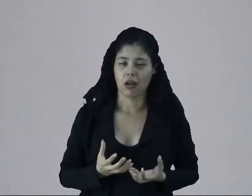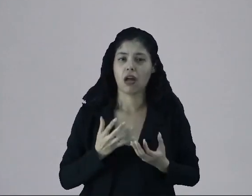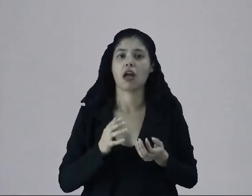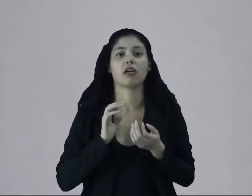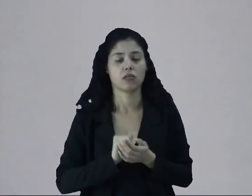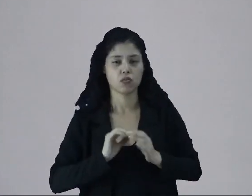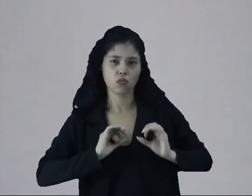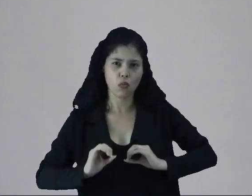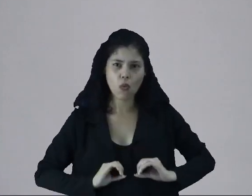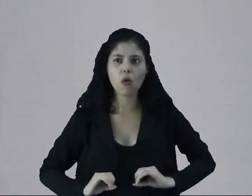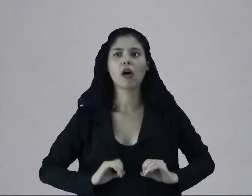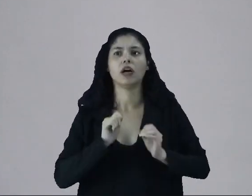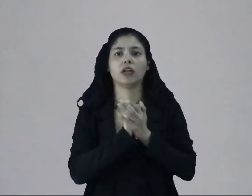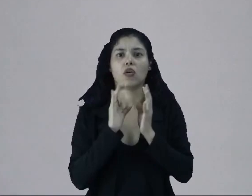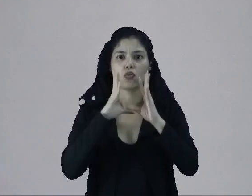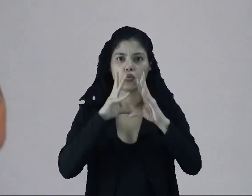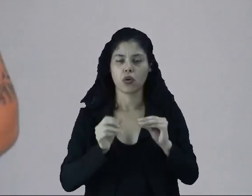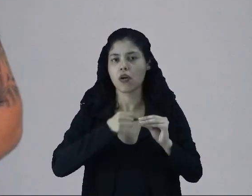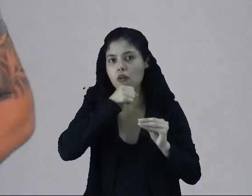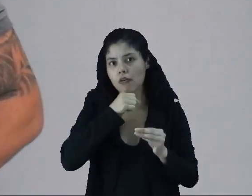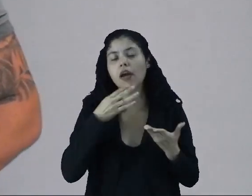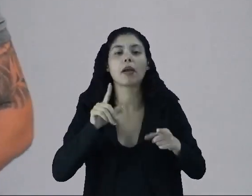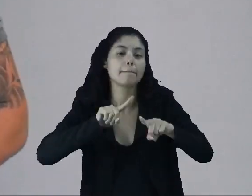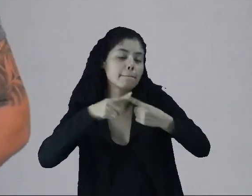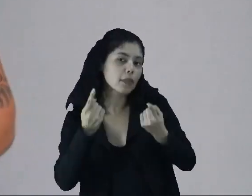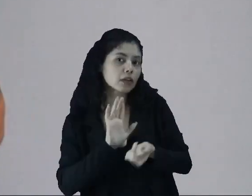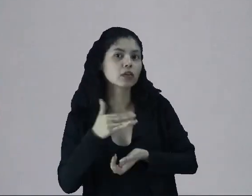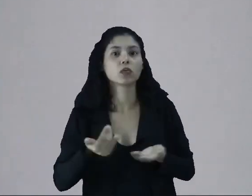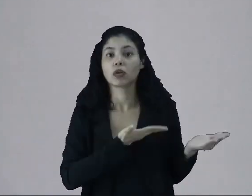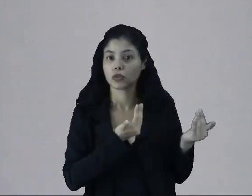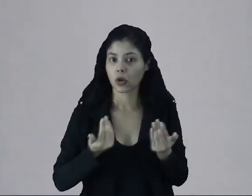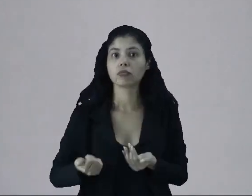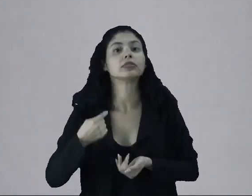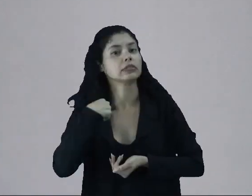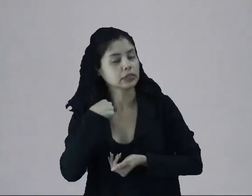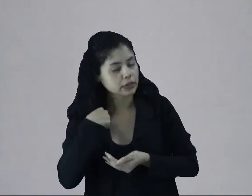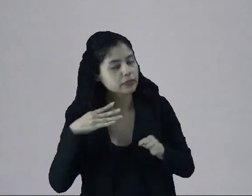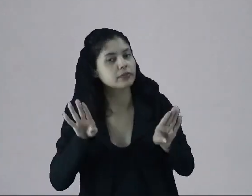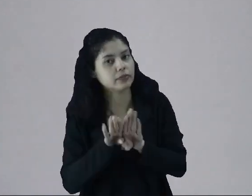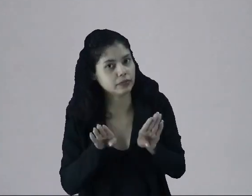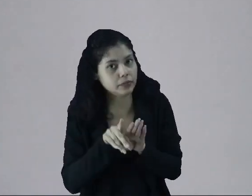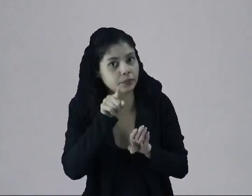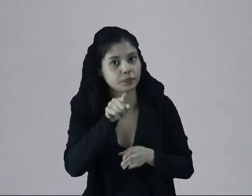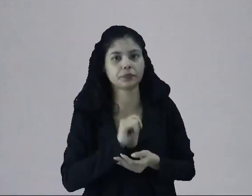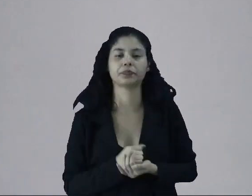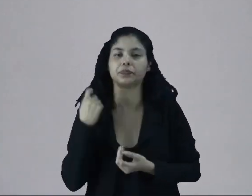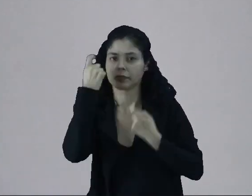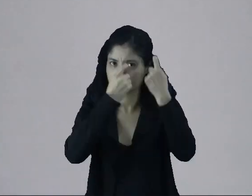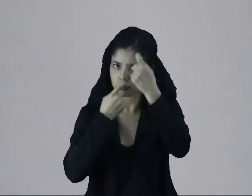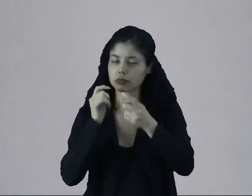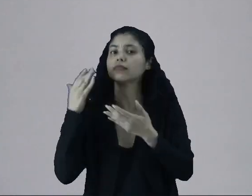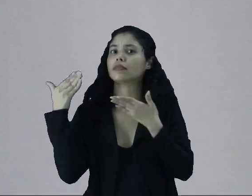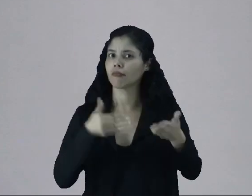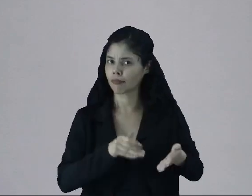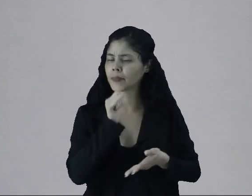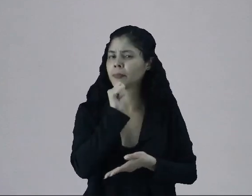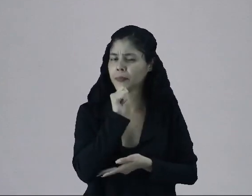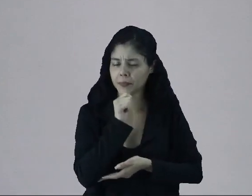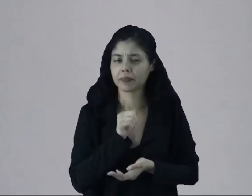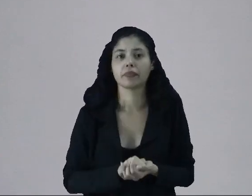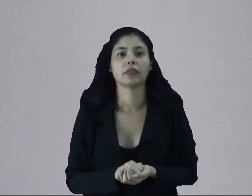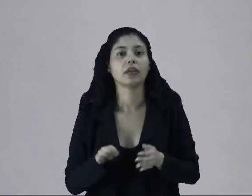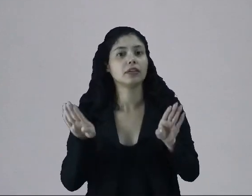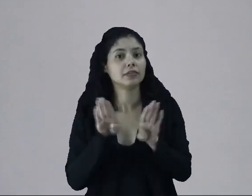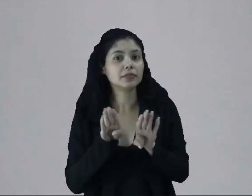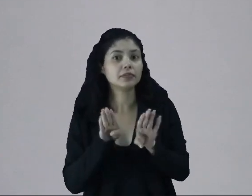nossos tecidos ele envelhecem, né? Eu sou jovem ainda, mas um dia eu também vou envelhecer, igual você aí. Não se preocupe que isso vai chegar. E isso chega